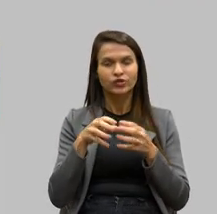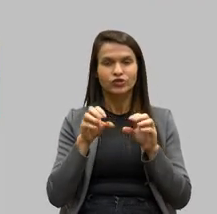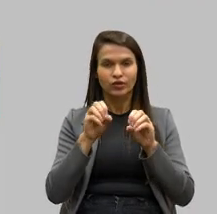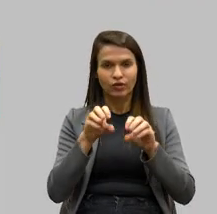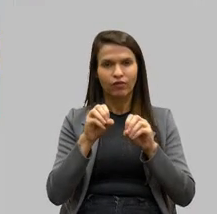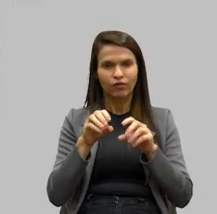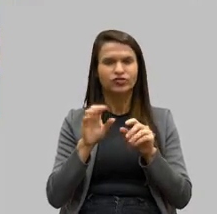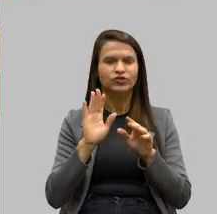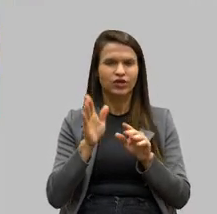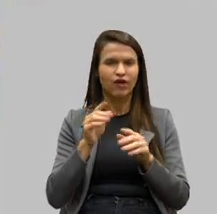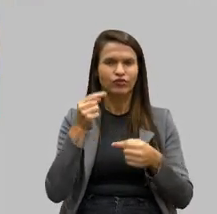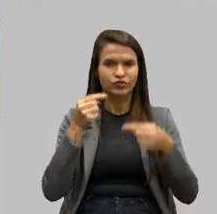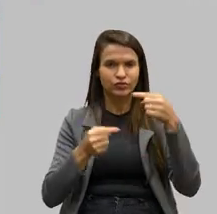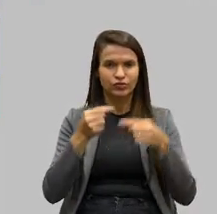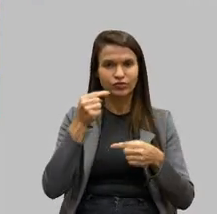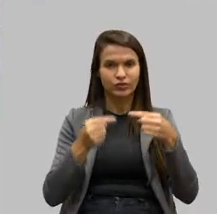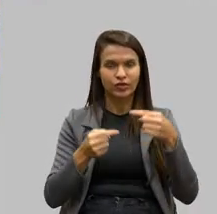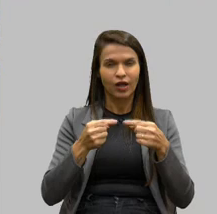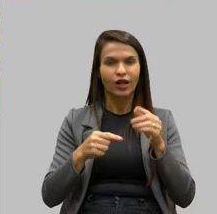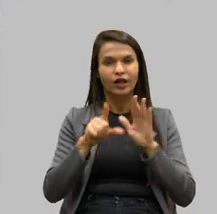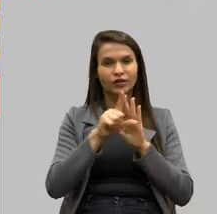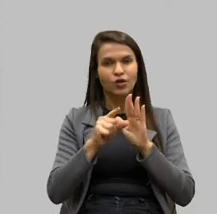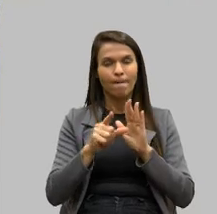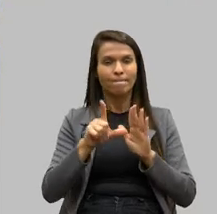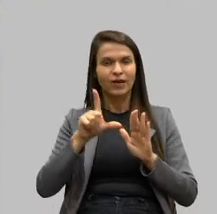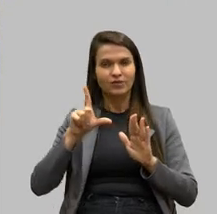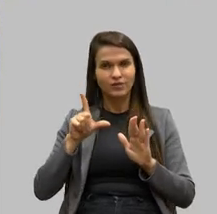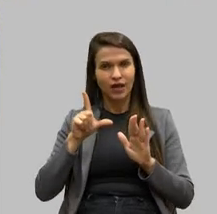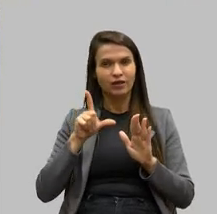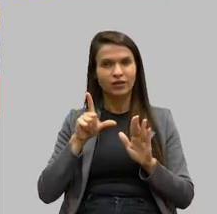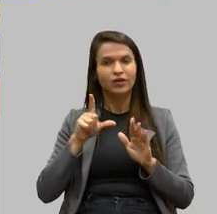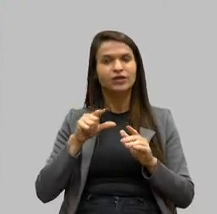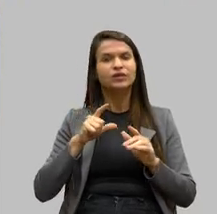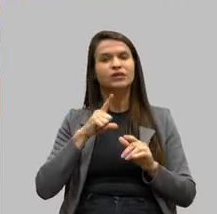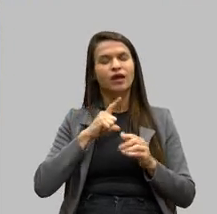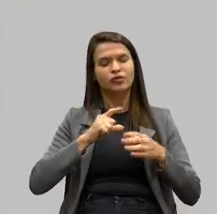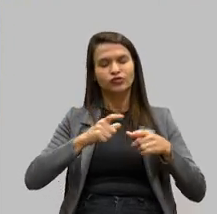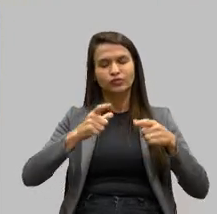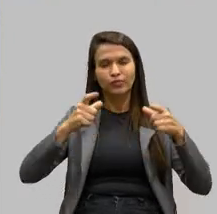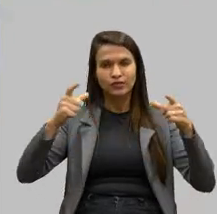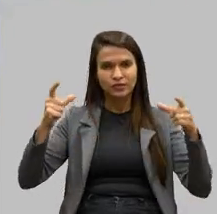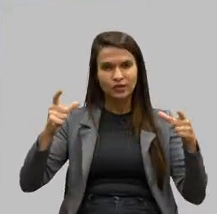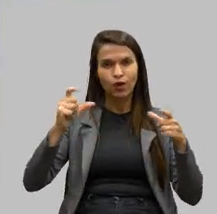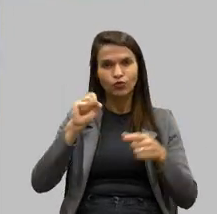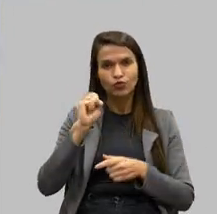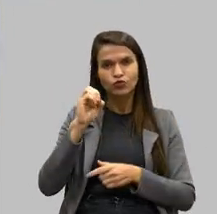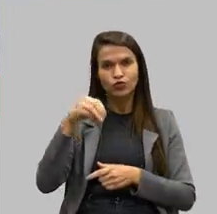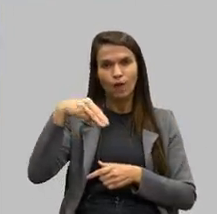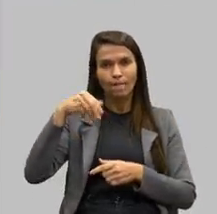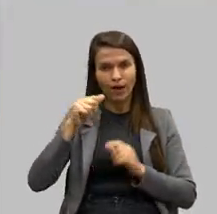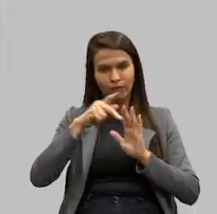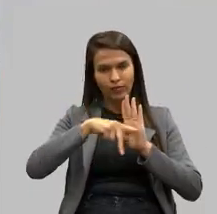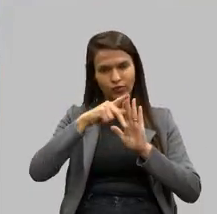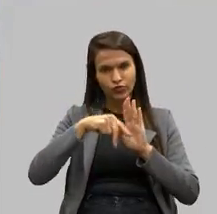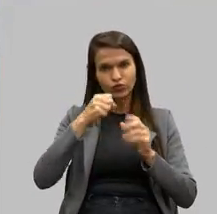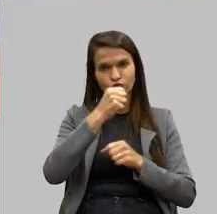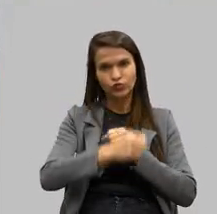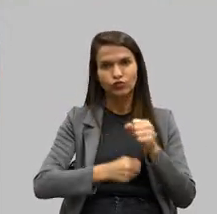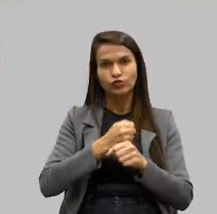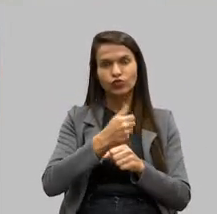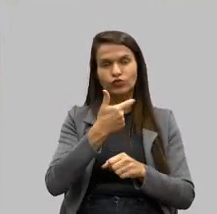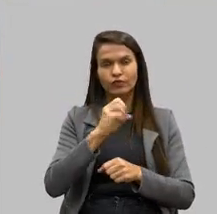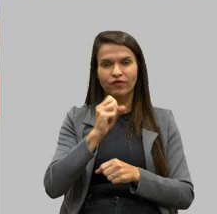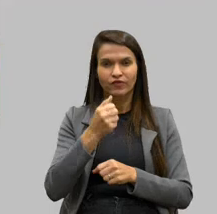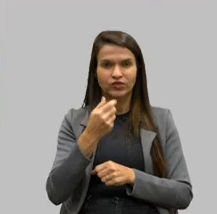passada, e se tem planos para a expansão do SOMAR, nesse caso, a partir de 2025, que a gente está já em junho de